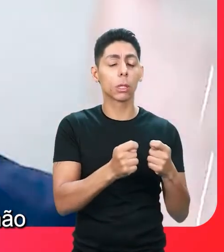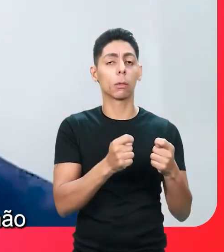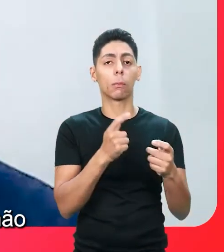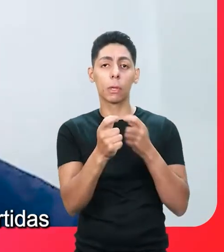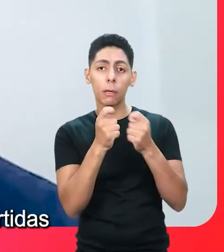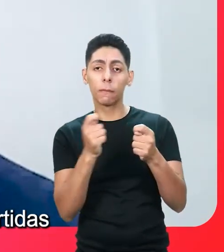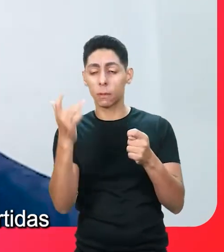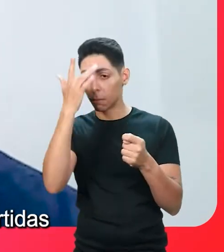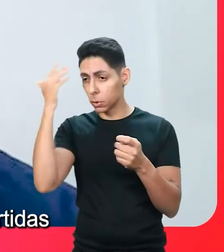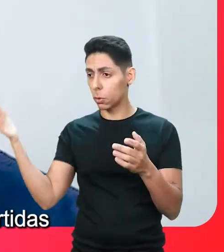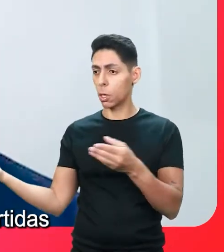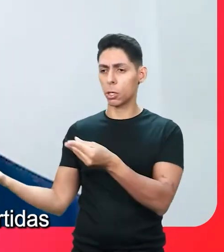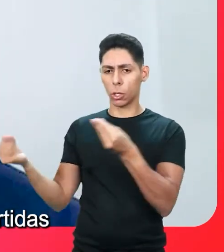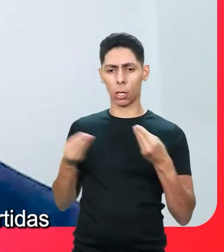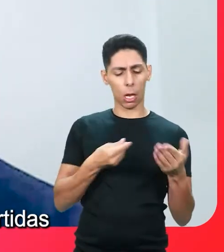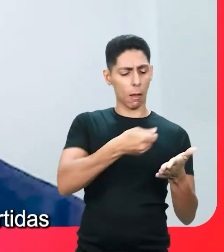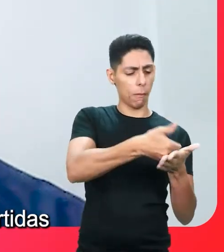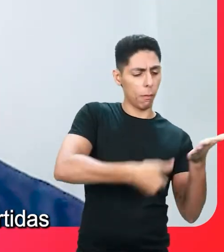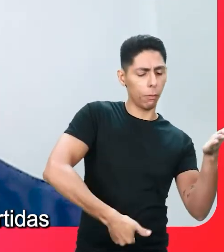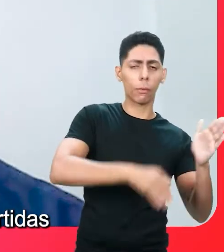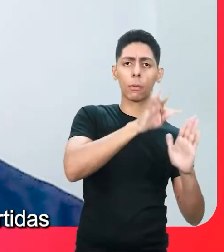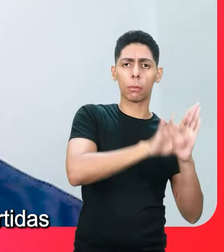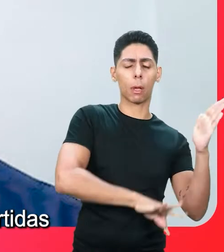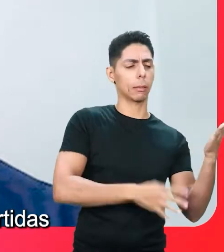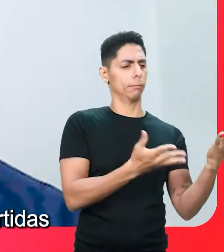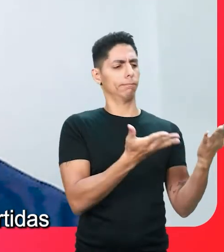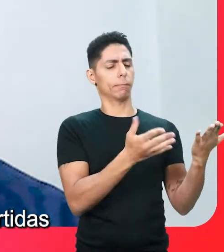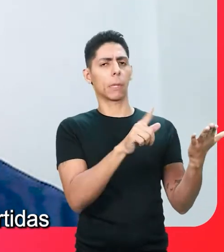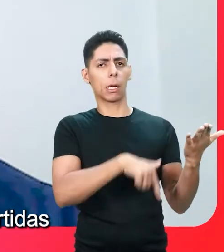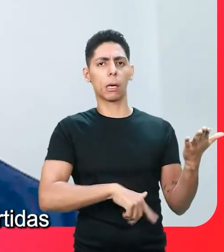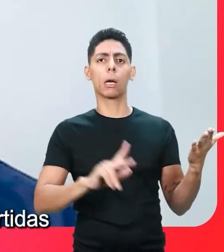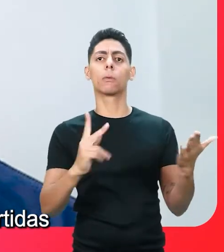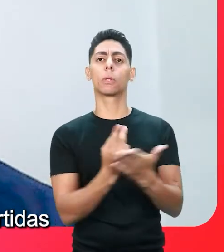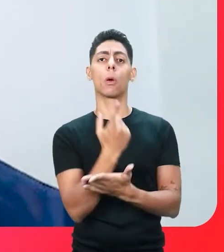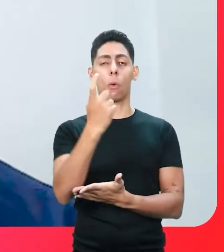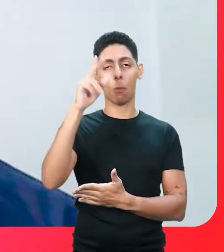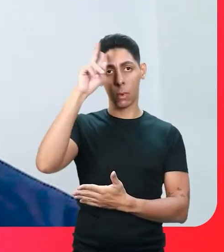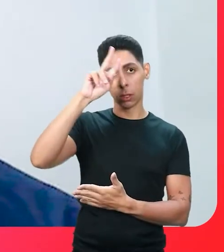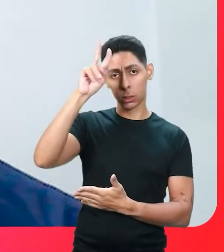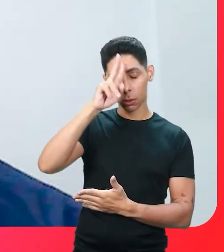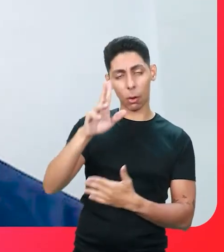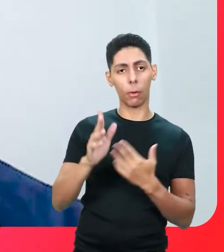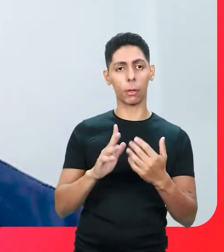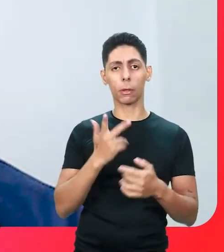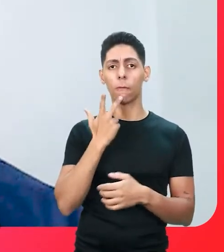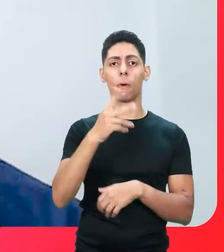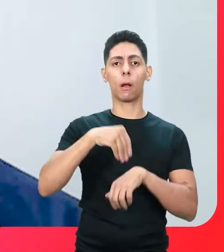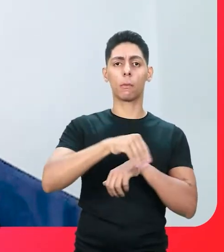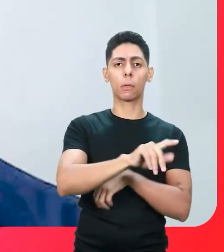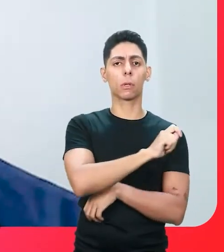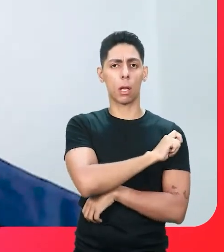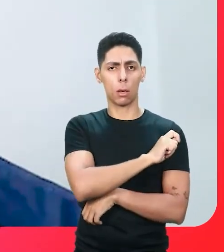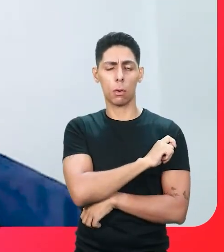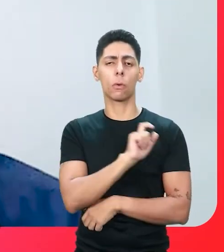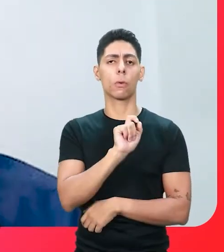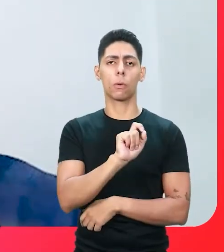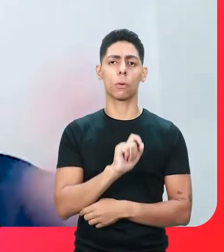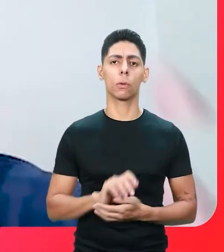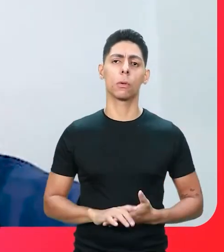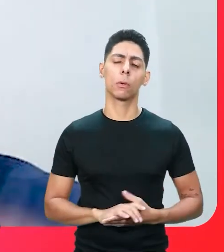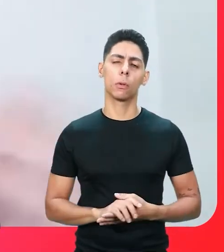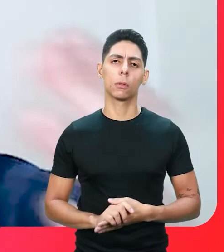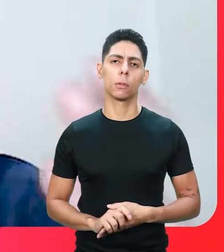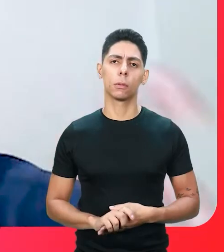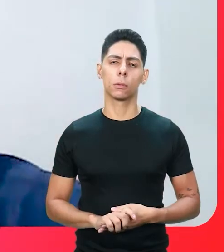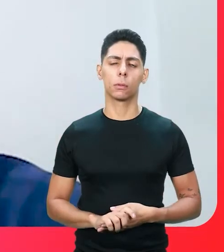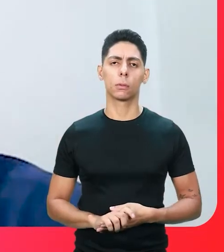chegava a redatora com o texto na mão, leio o texto. E aí tem uma das histórias divertidas, que eu conto até hoje para os meus alunos, eles se divertem. Como era assim, o CBN